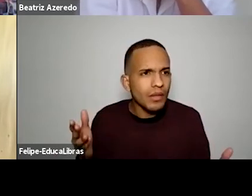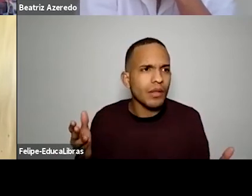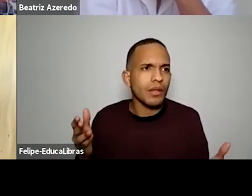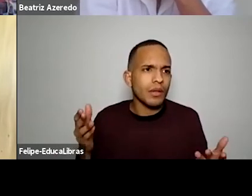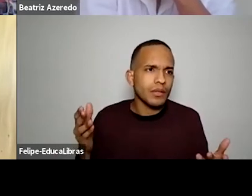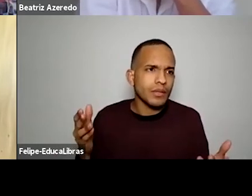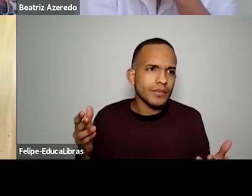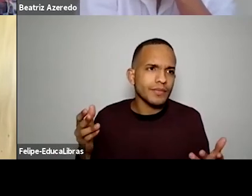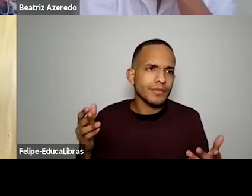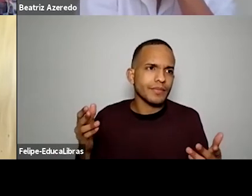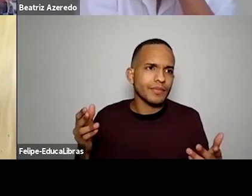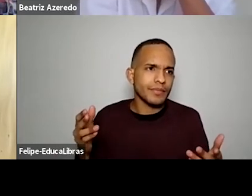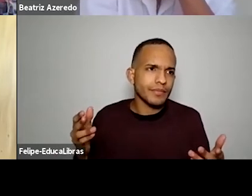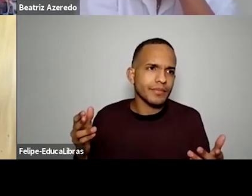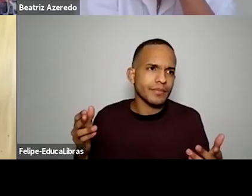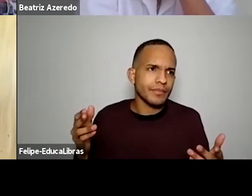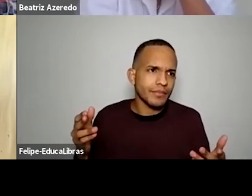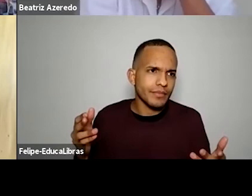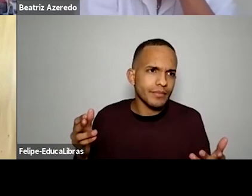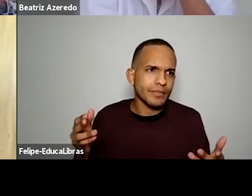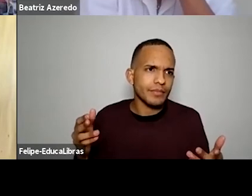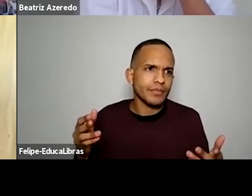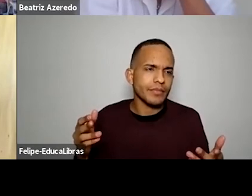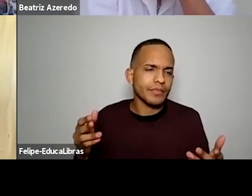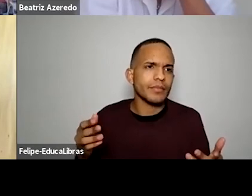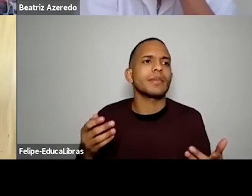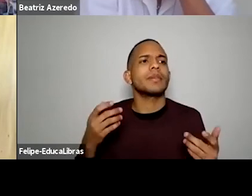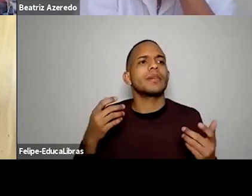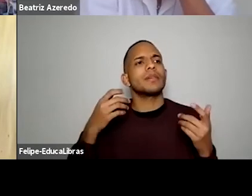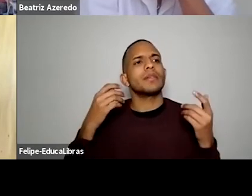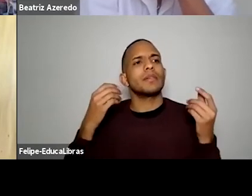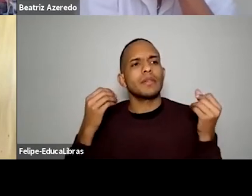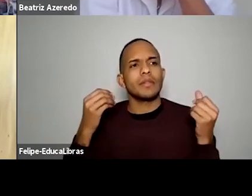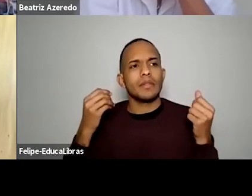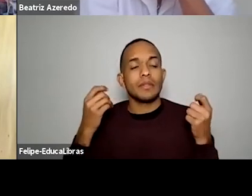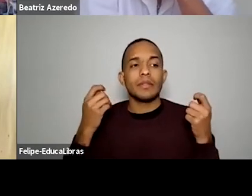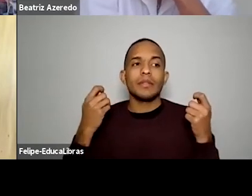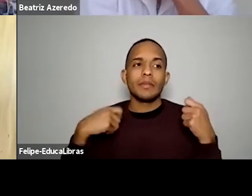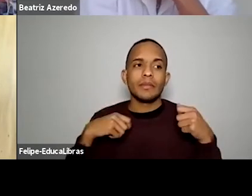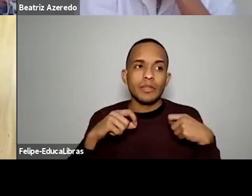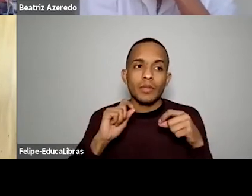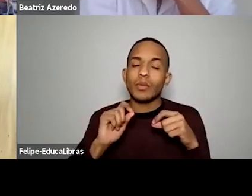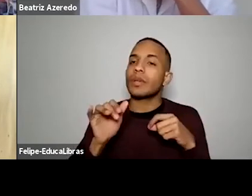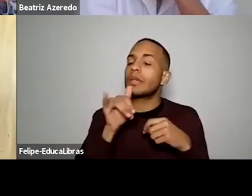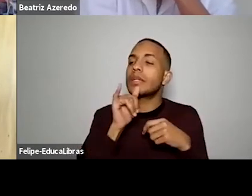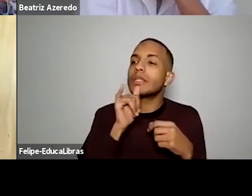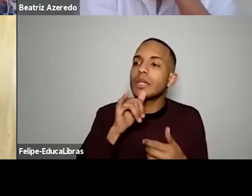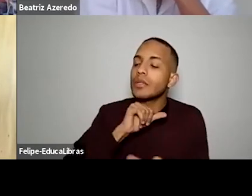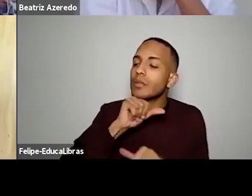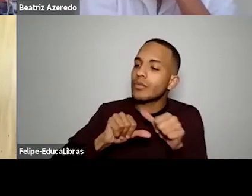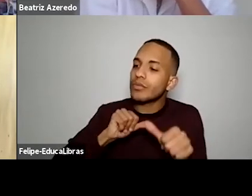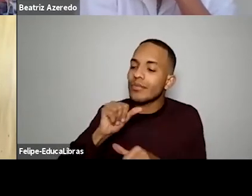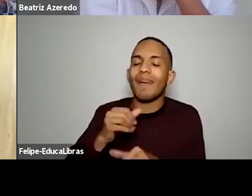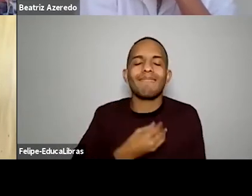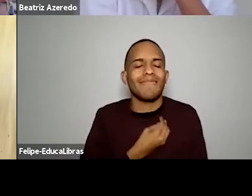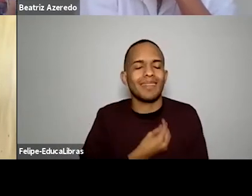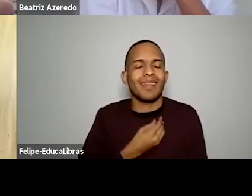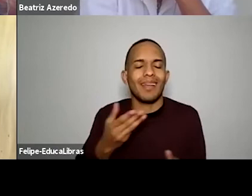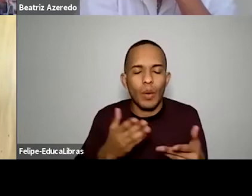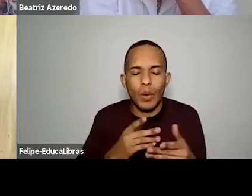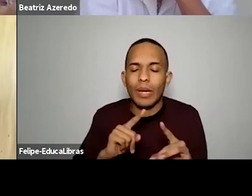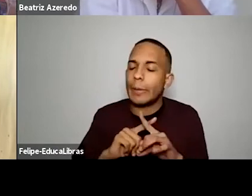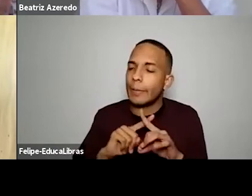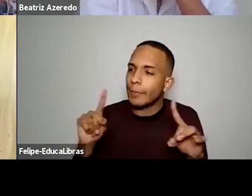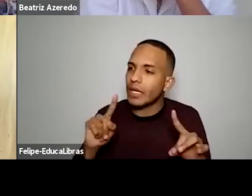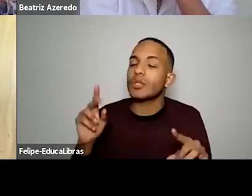gente coisificou a natureza. Nós precisamos protestar, manifestar, dar exemplo e transformar essa realidade. E não vai ser, e vai ser a gente,